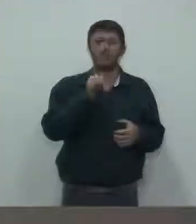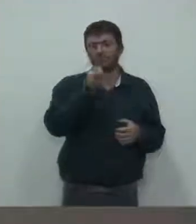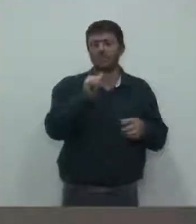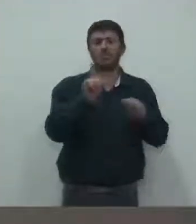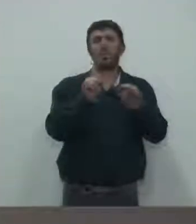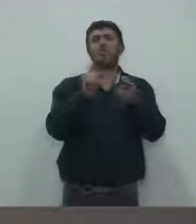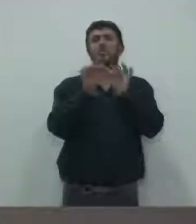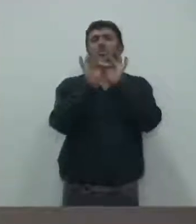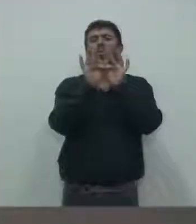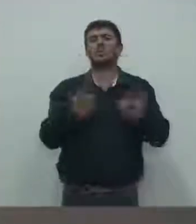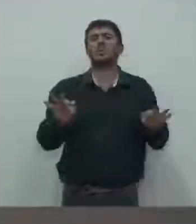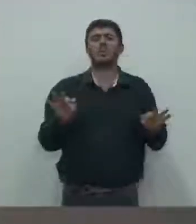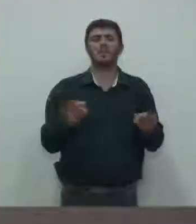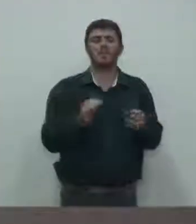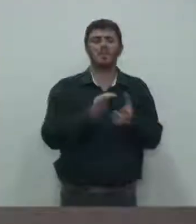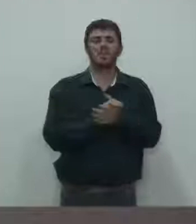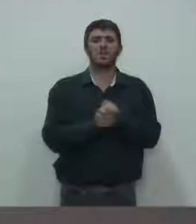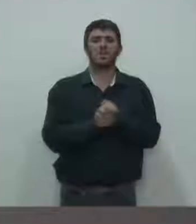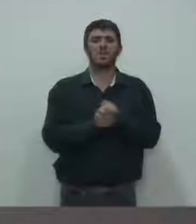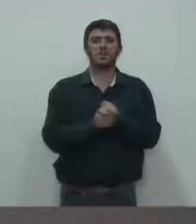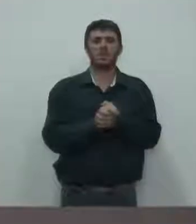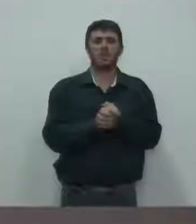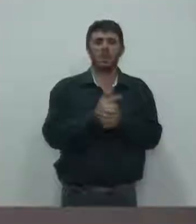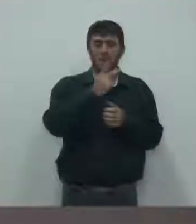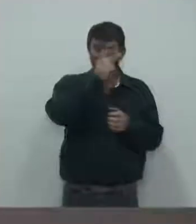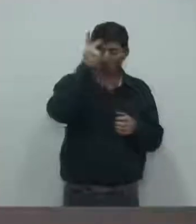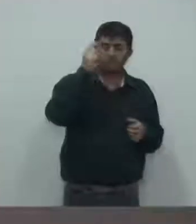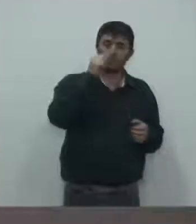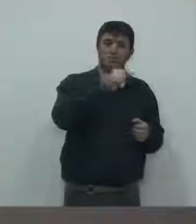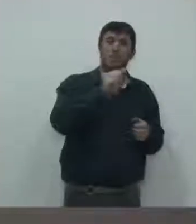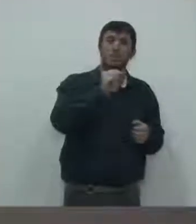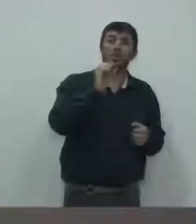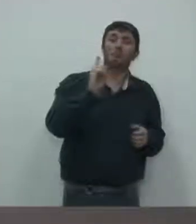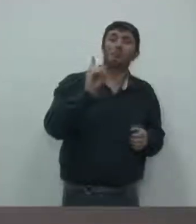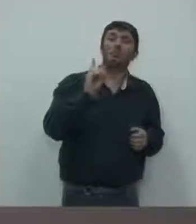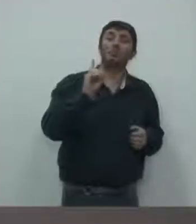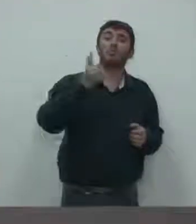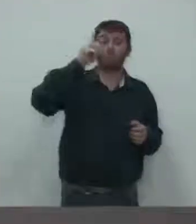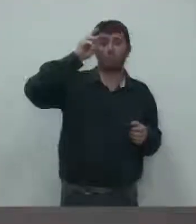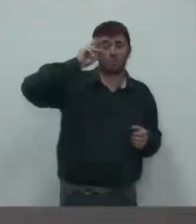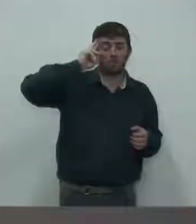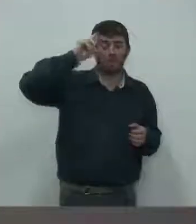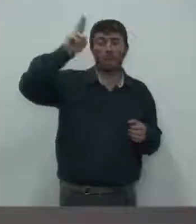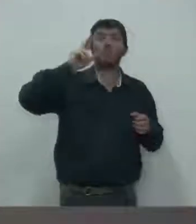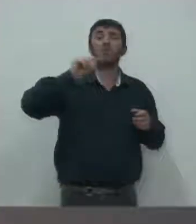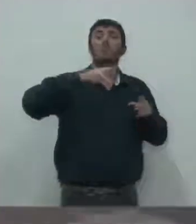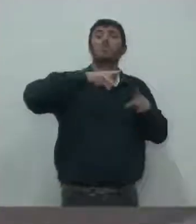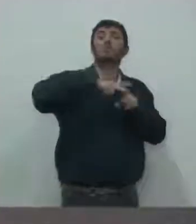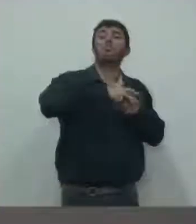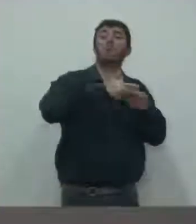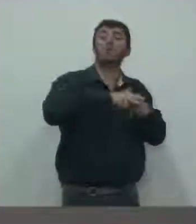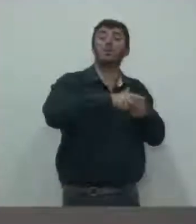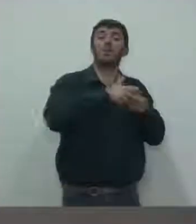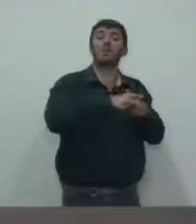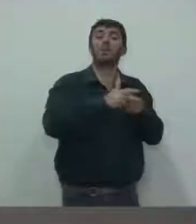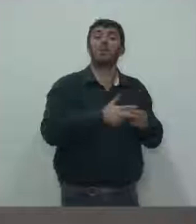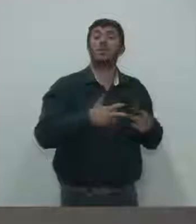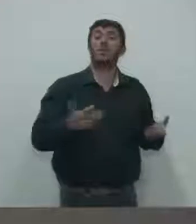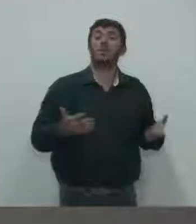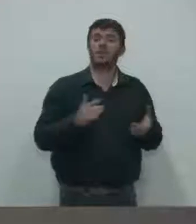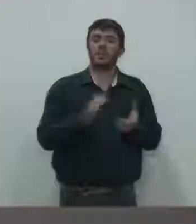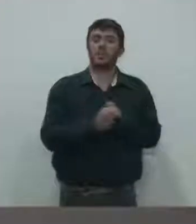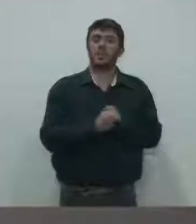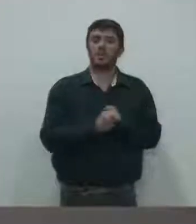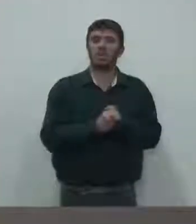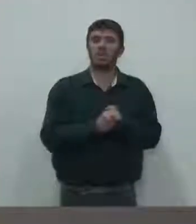simples. O gestor de manutenção, ele tem que prover um índice da disponibilidade de equipamento. Então, quando a gente